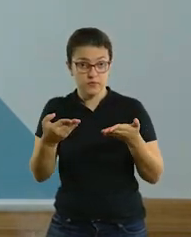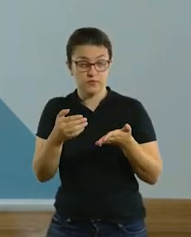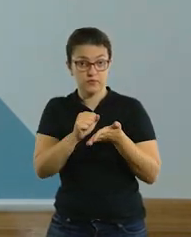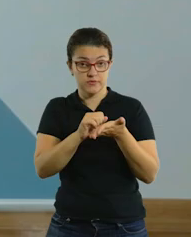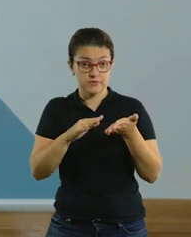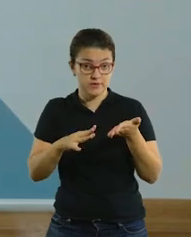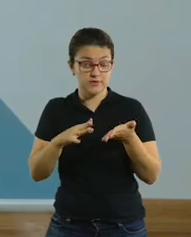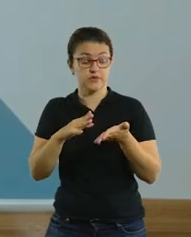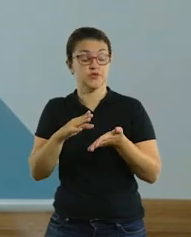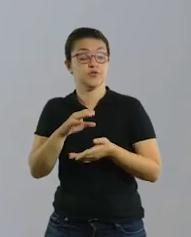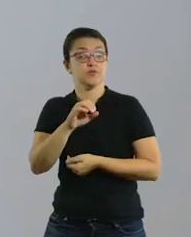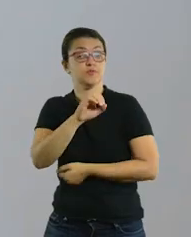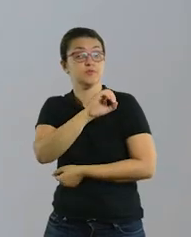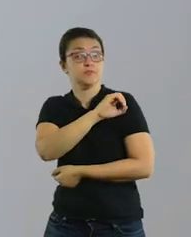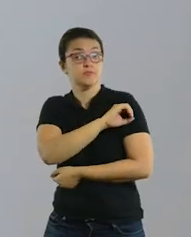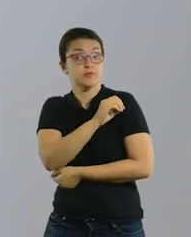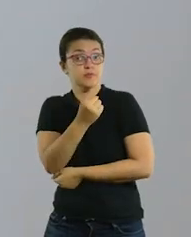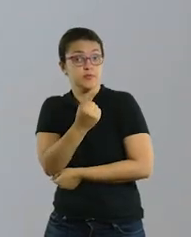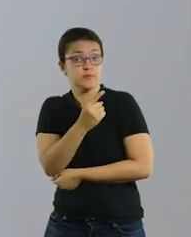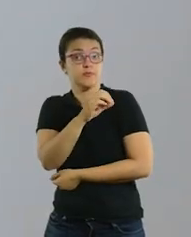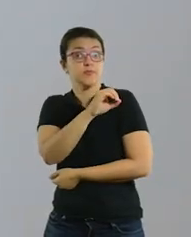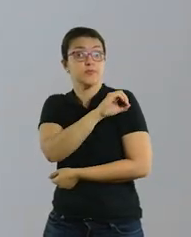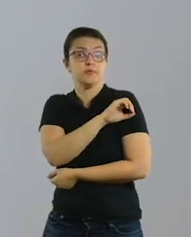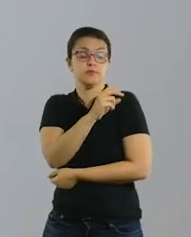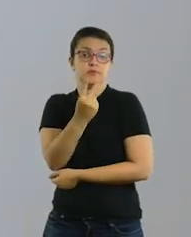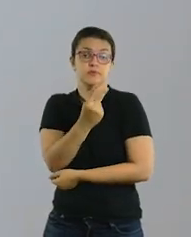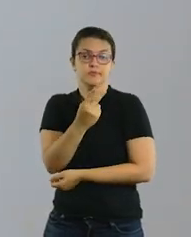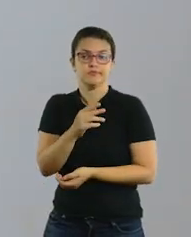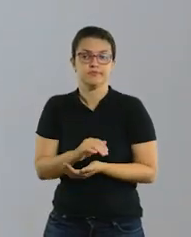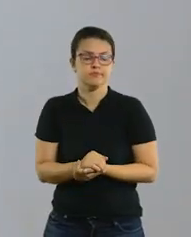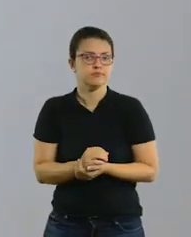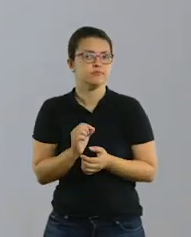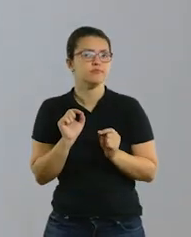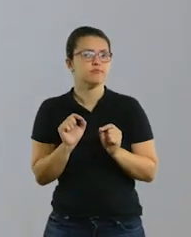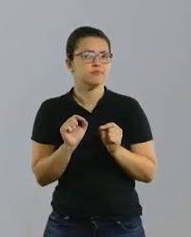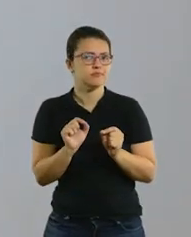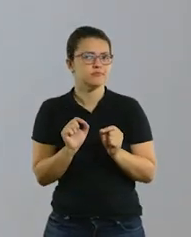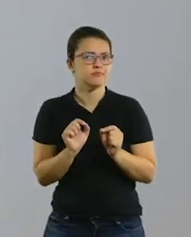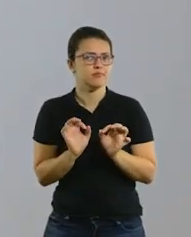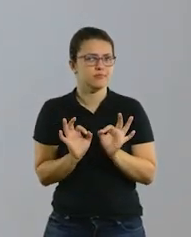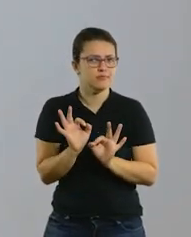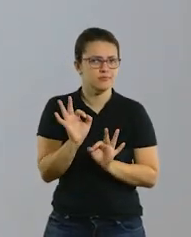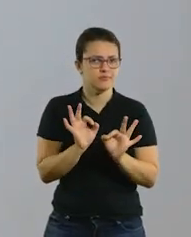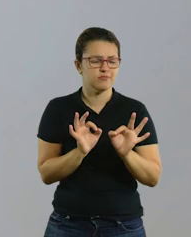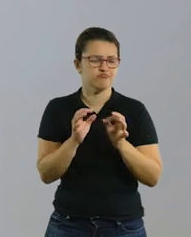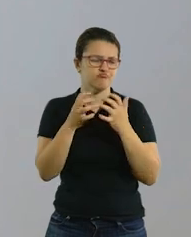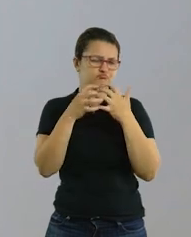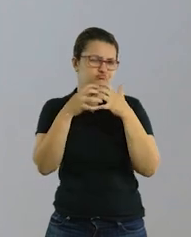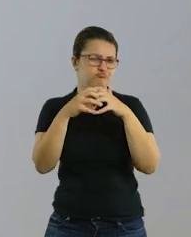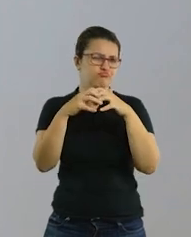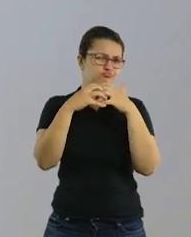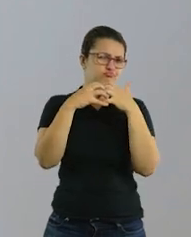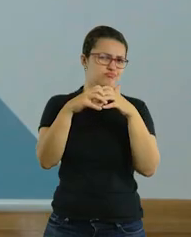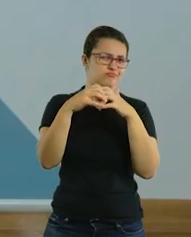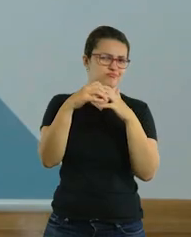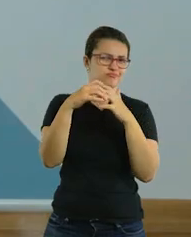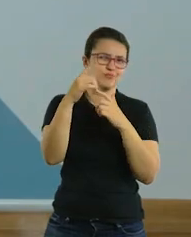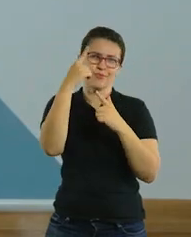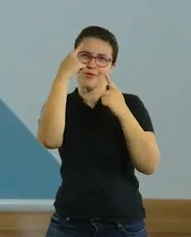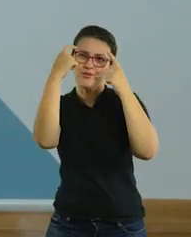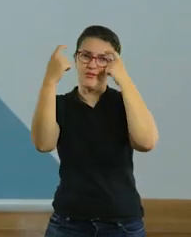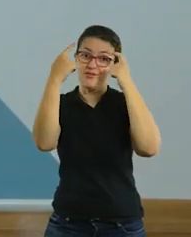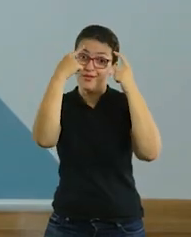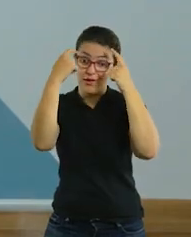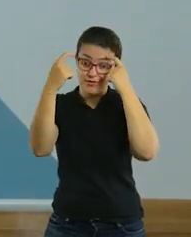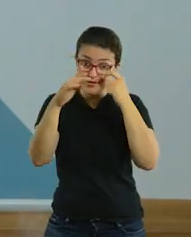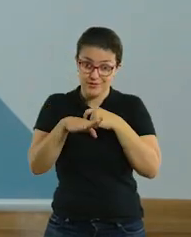do pré-1 e pré-2. O objetivo da atividade é a medição e a criatividade, usar a criatividade da criança. Para